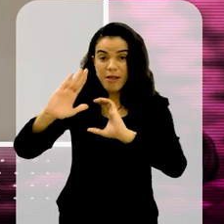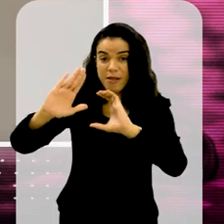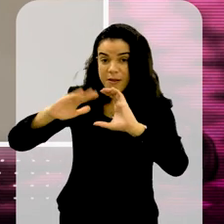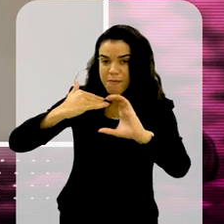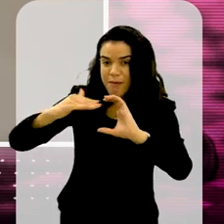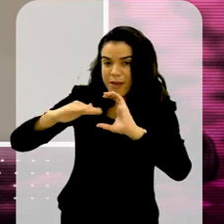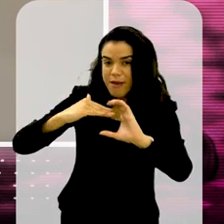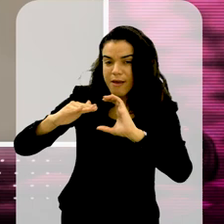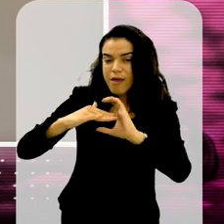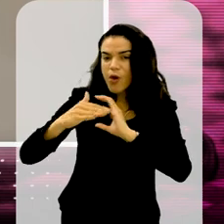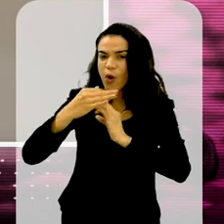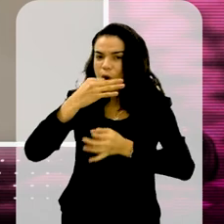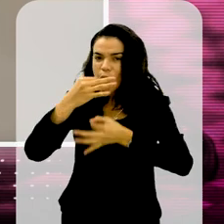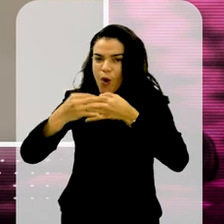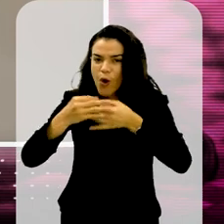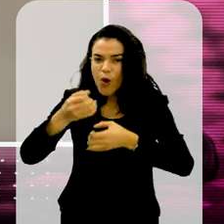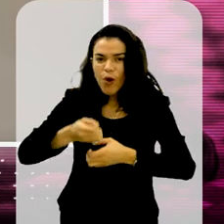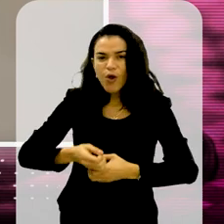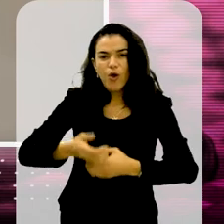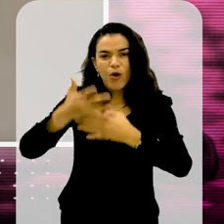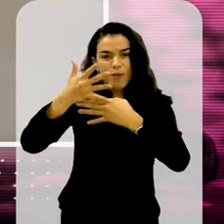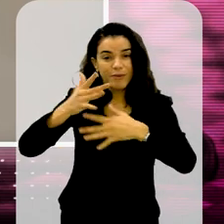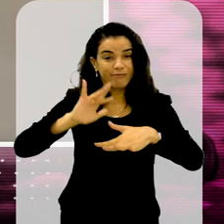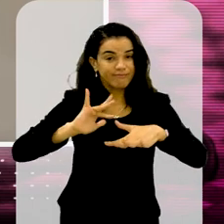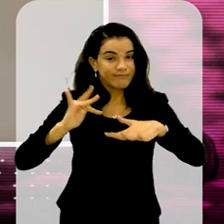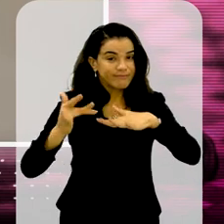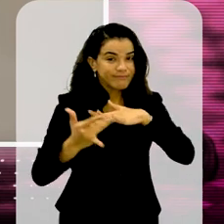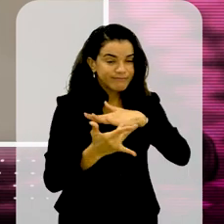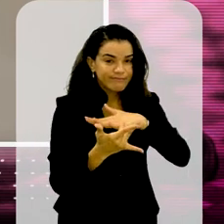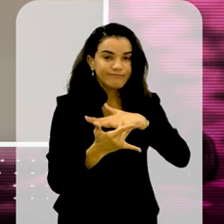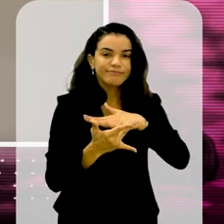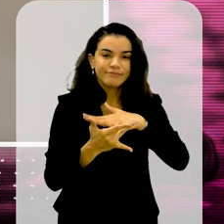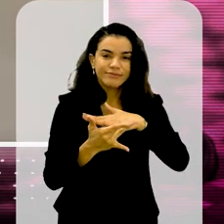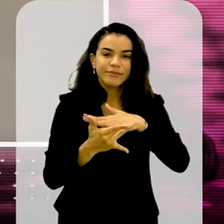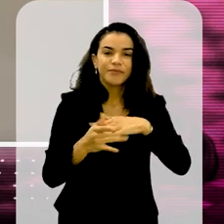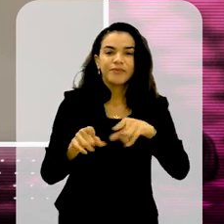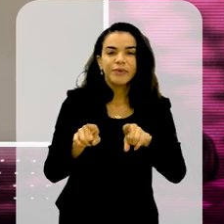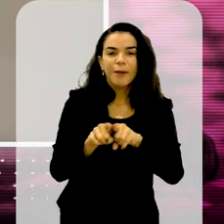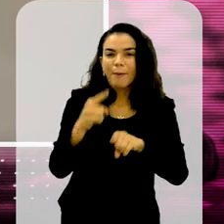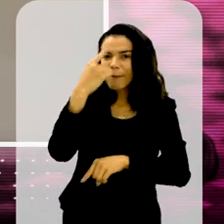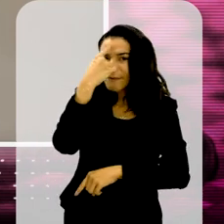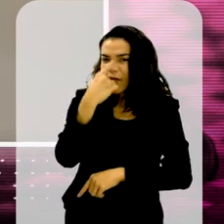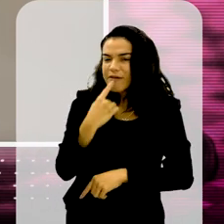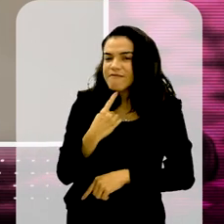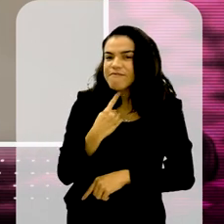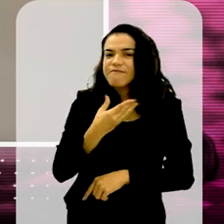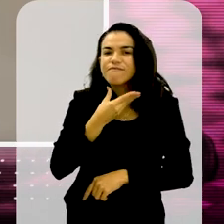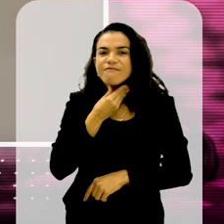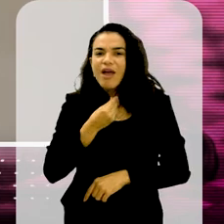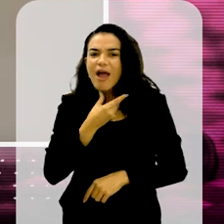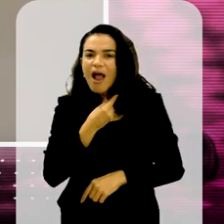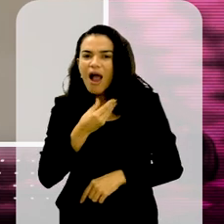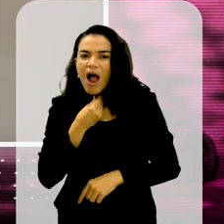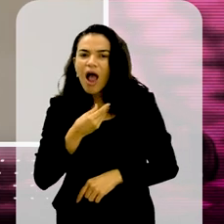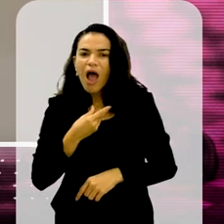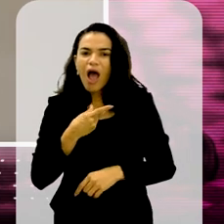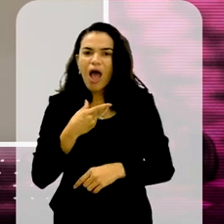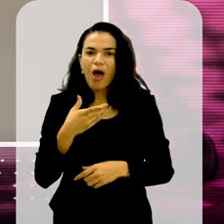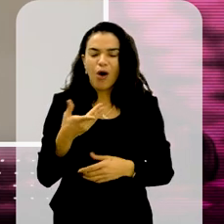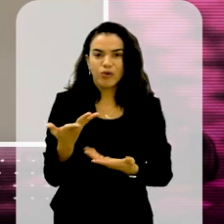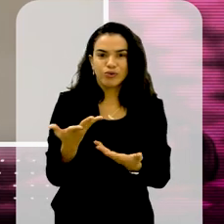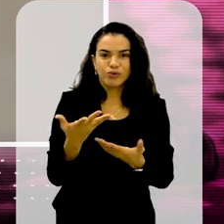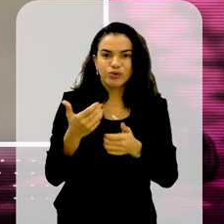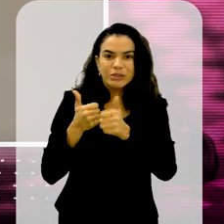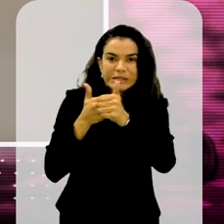E-mails, comentários nas suas redes sociais, uma série de perfis falsos que começam a te